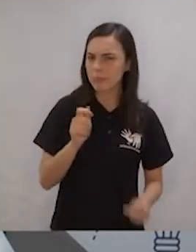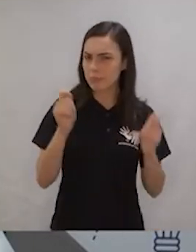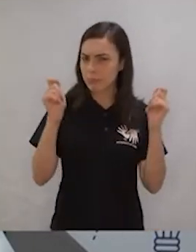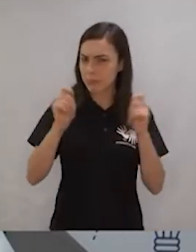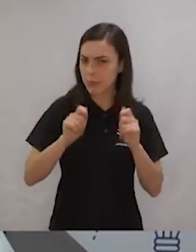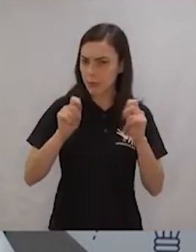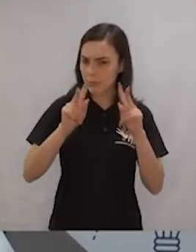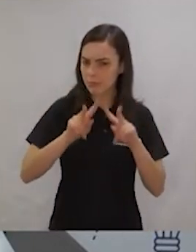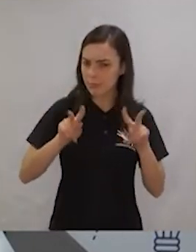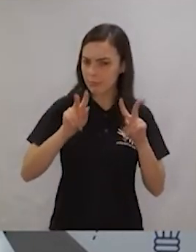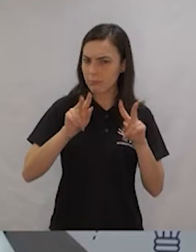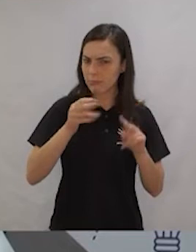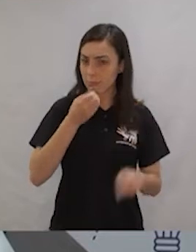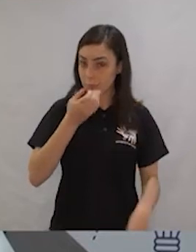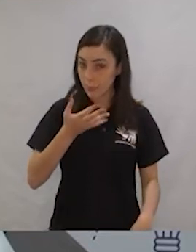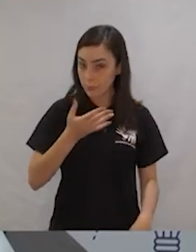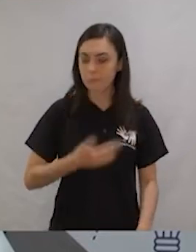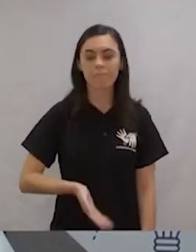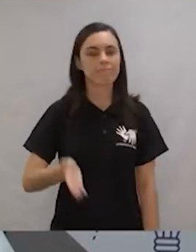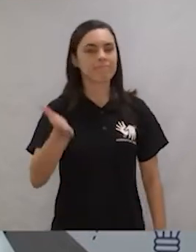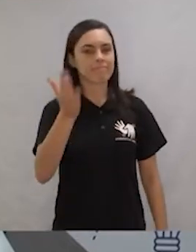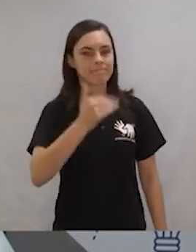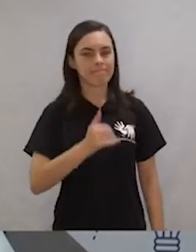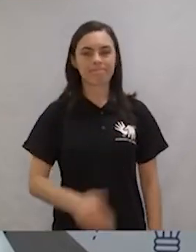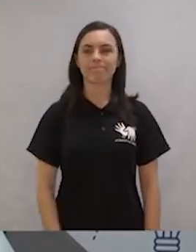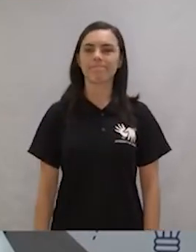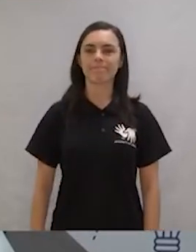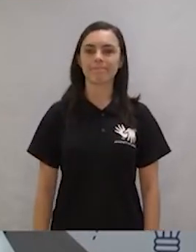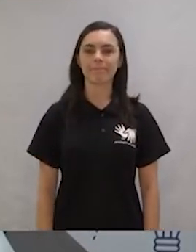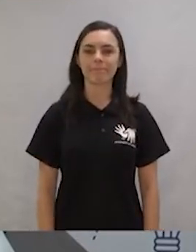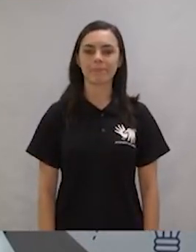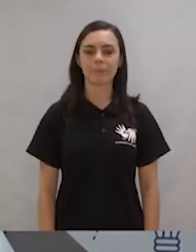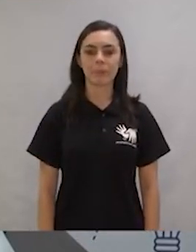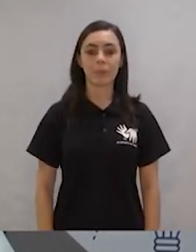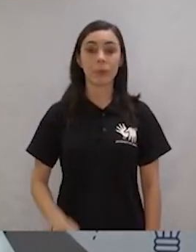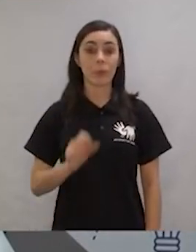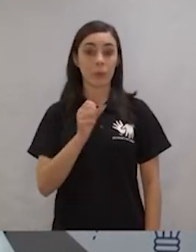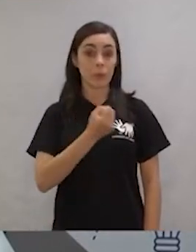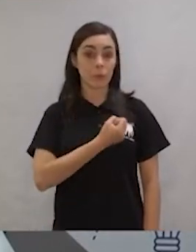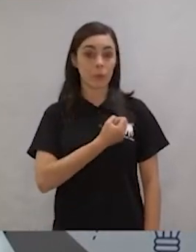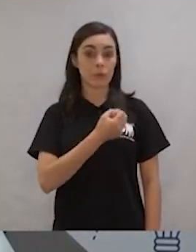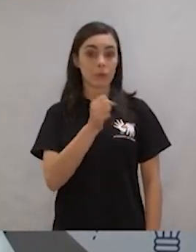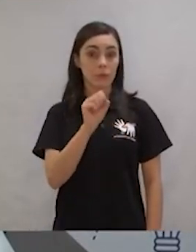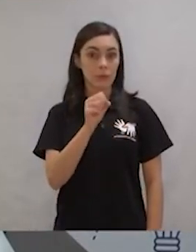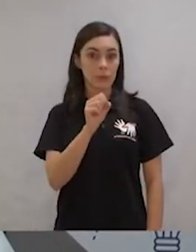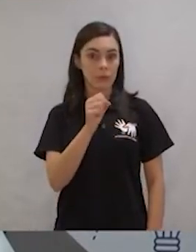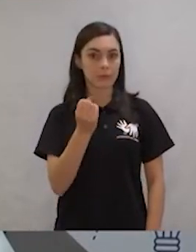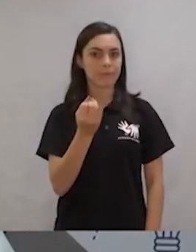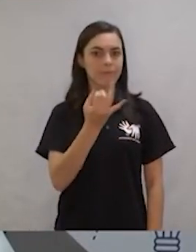Dá para enxergar? Ficou bom assim? Então vamos lá. Então eu tenho número